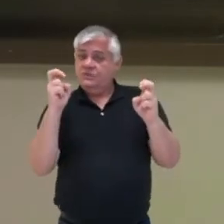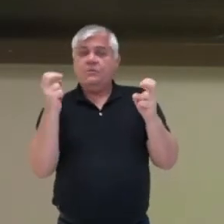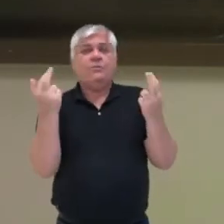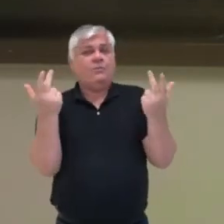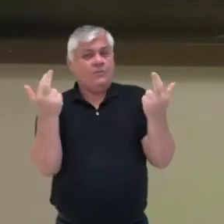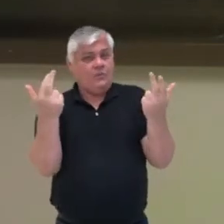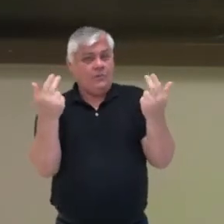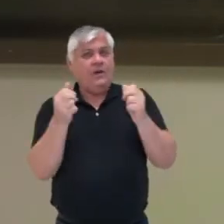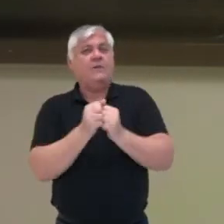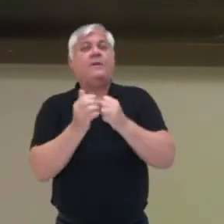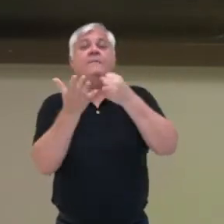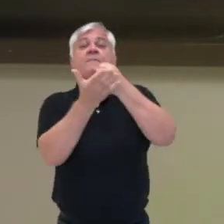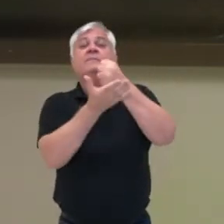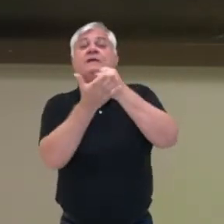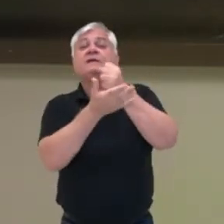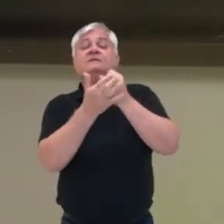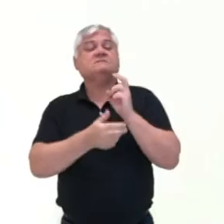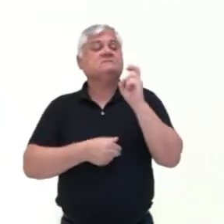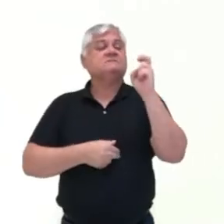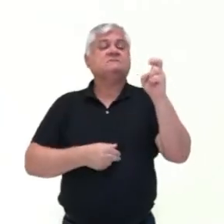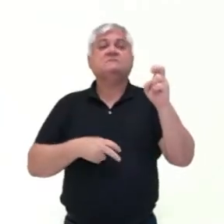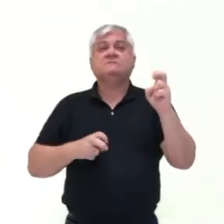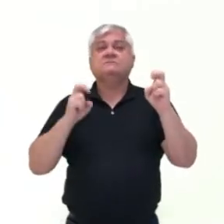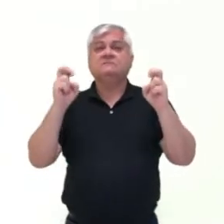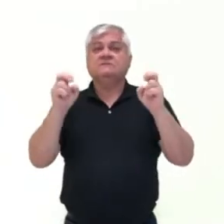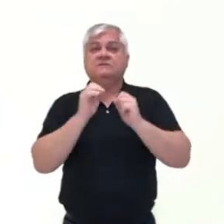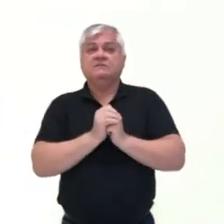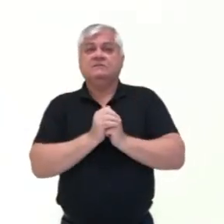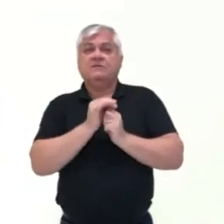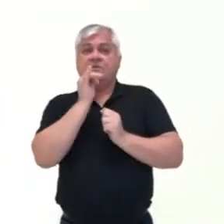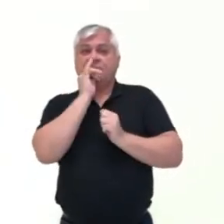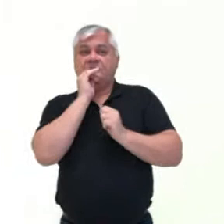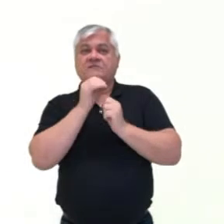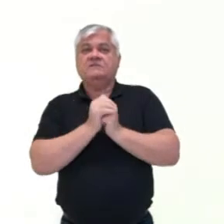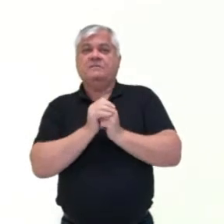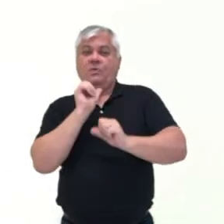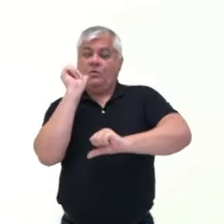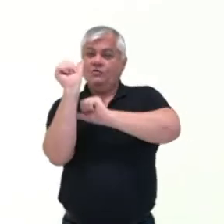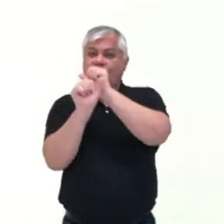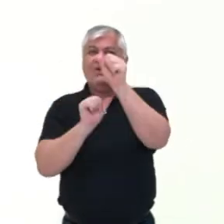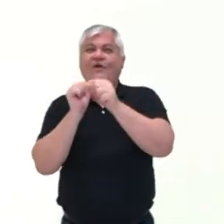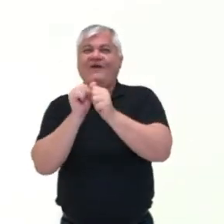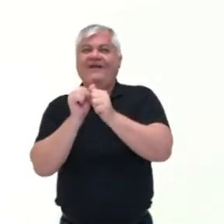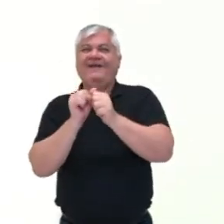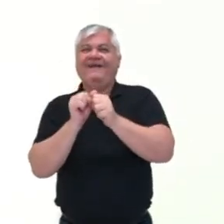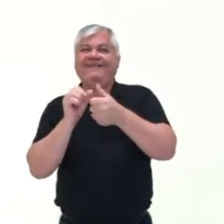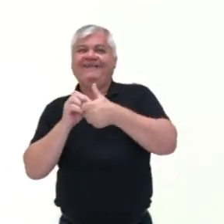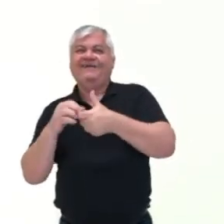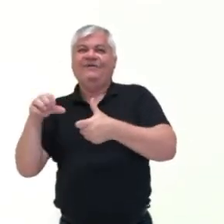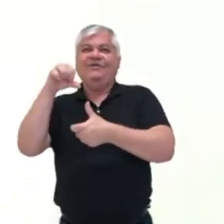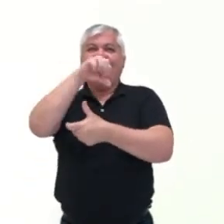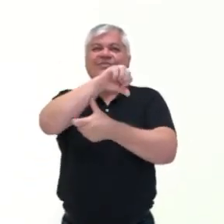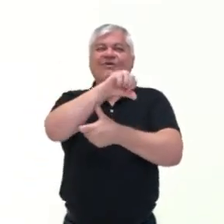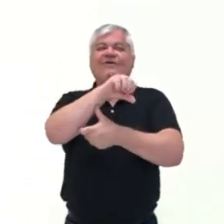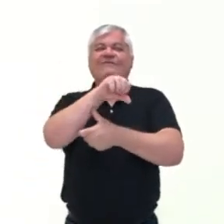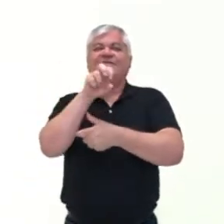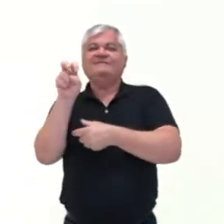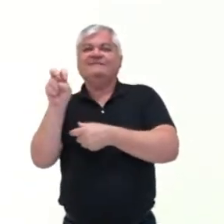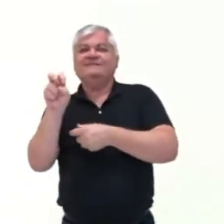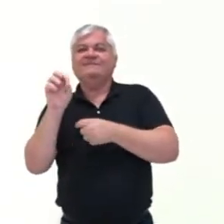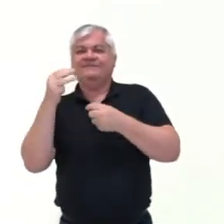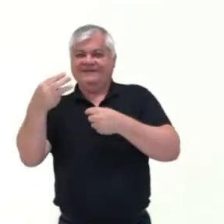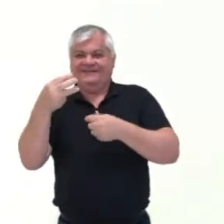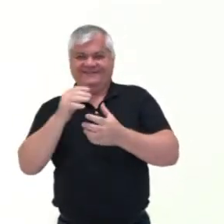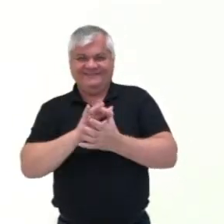sobre 2. O denominador vira o índice e o numerador vira o expoente,